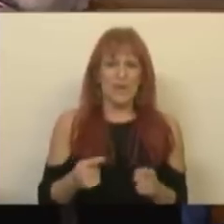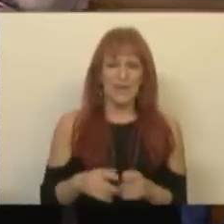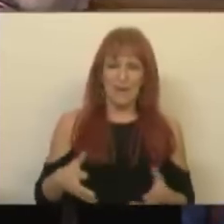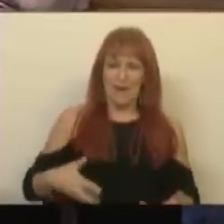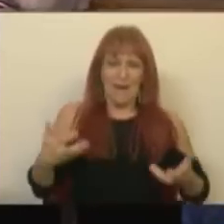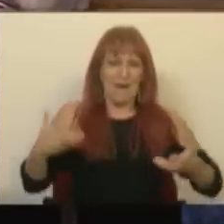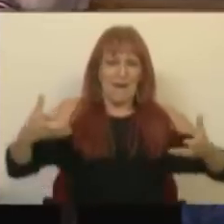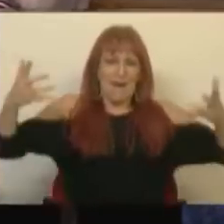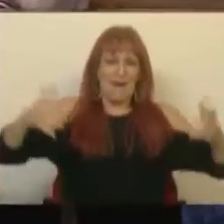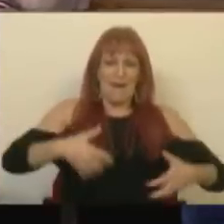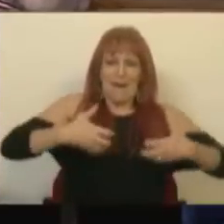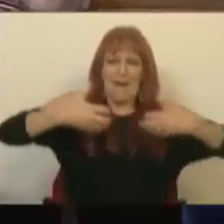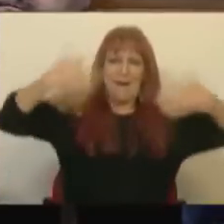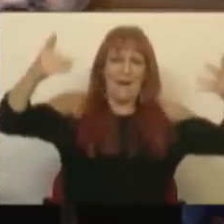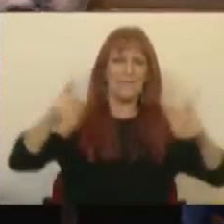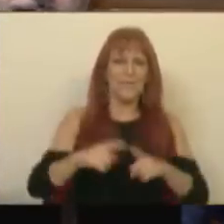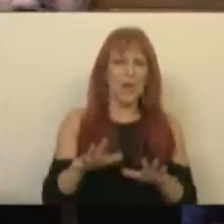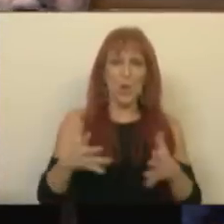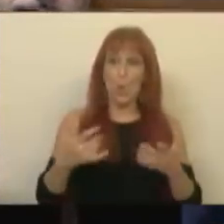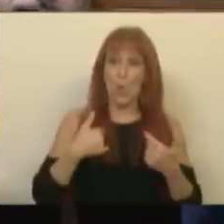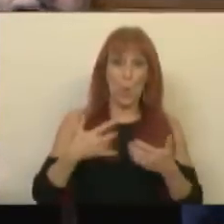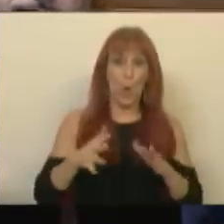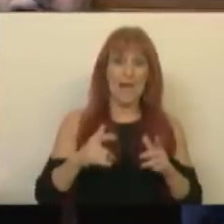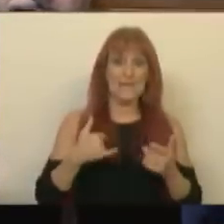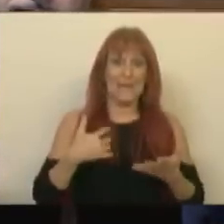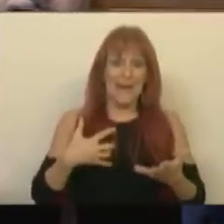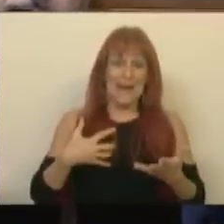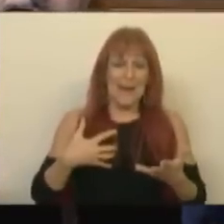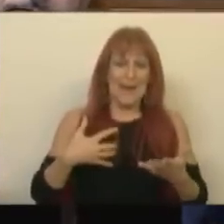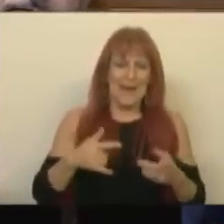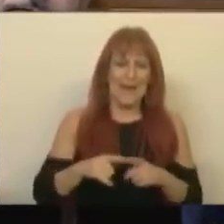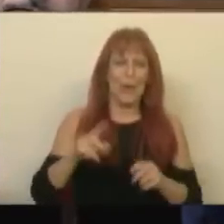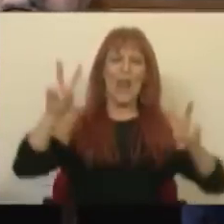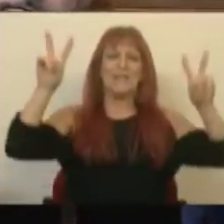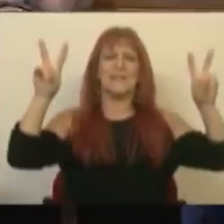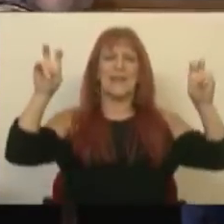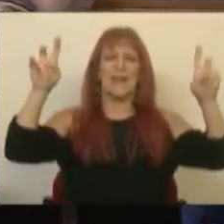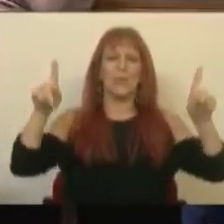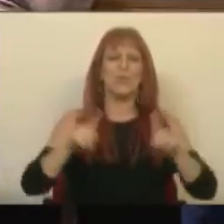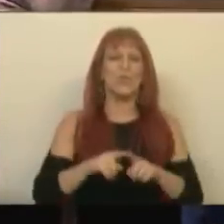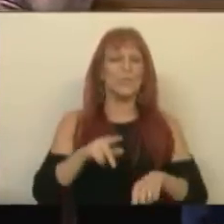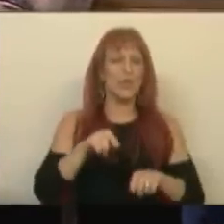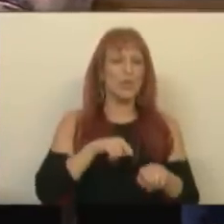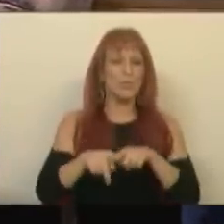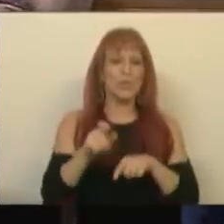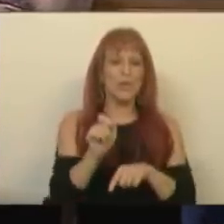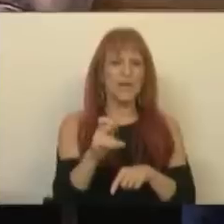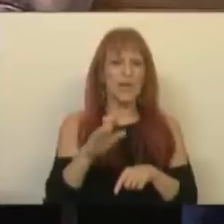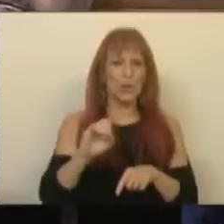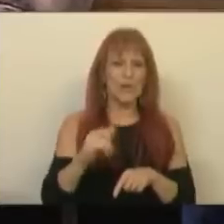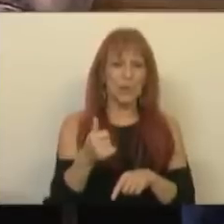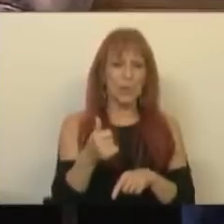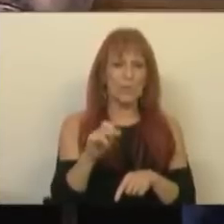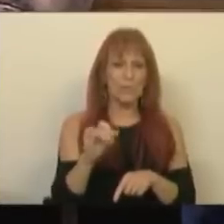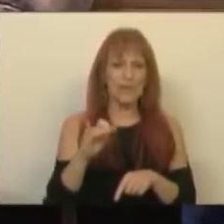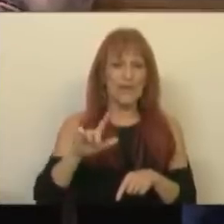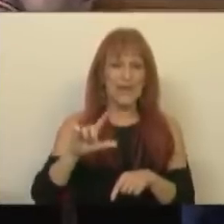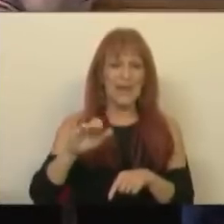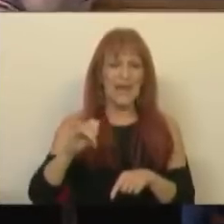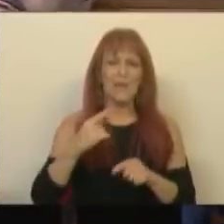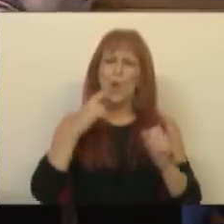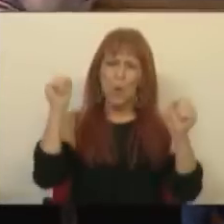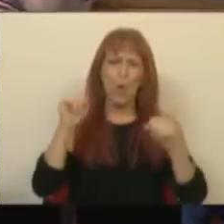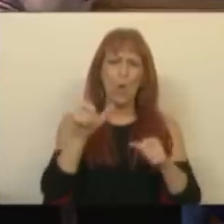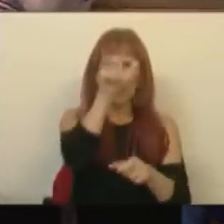exaltado eh e eu quase que estava tentado a citar o deputado Eurico brilhante dias para